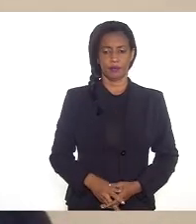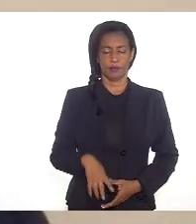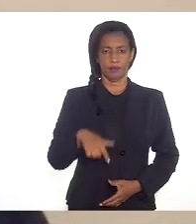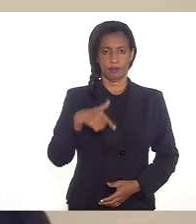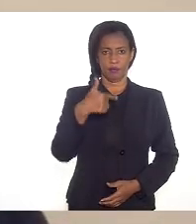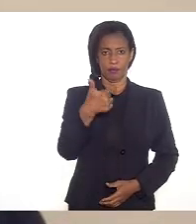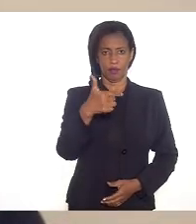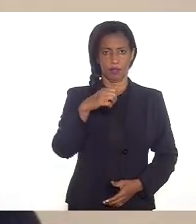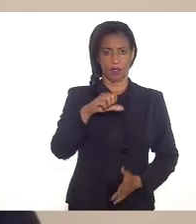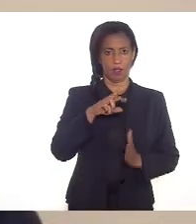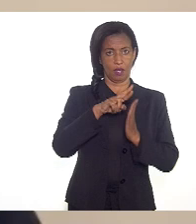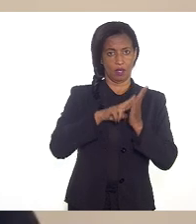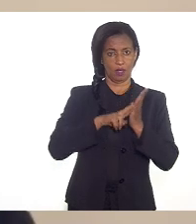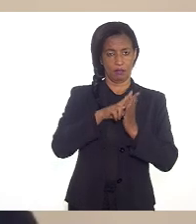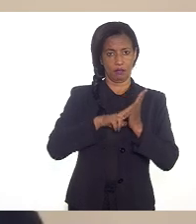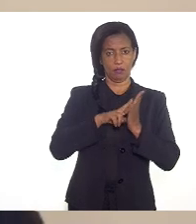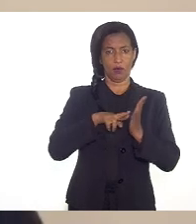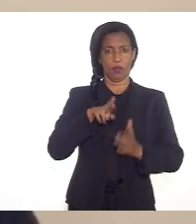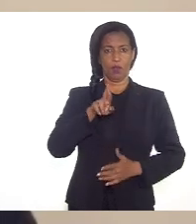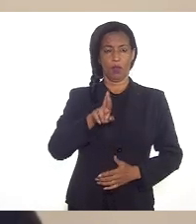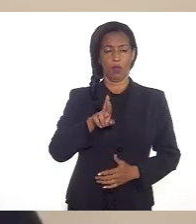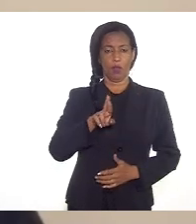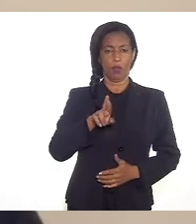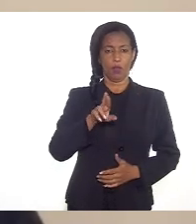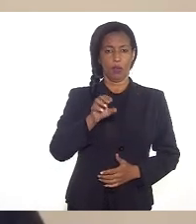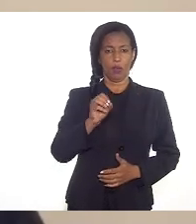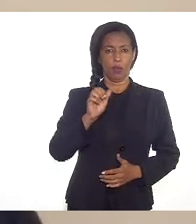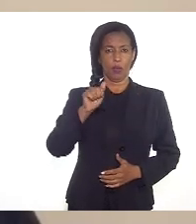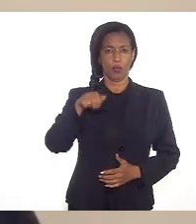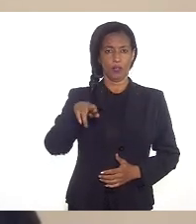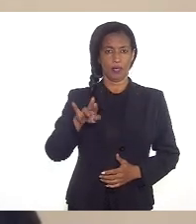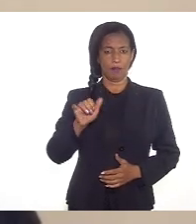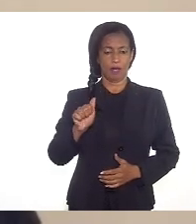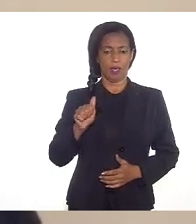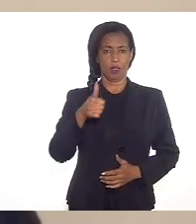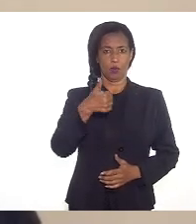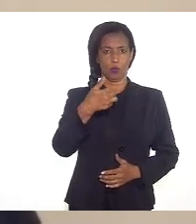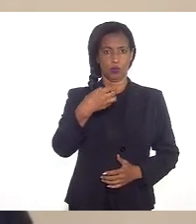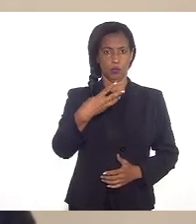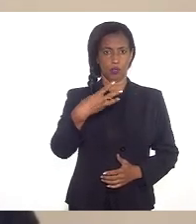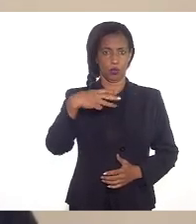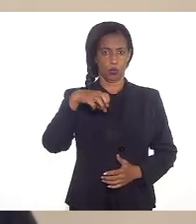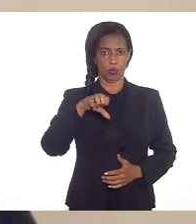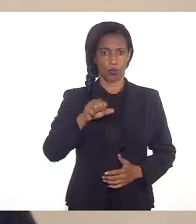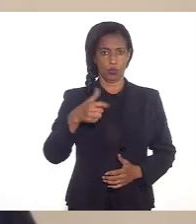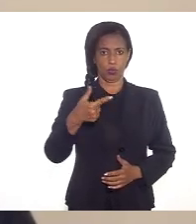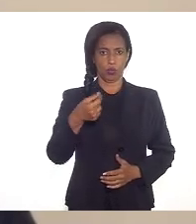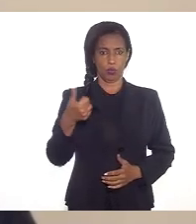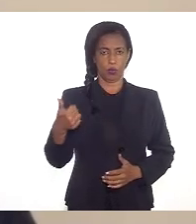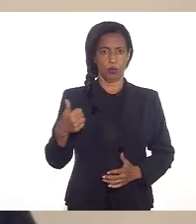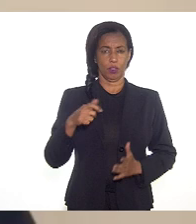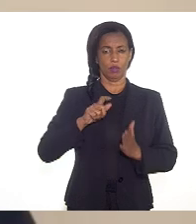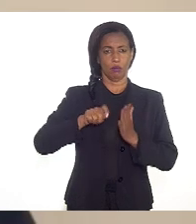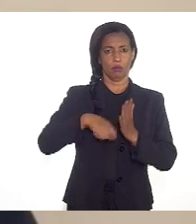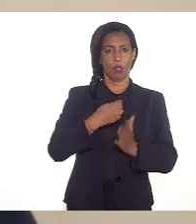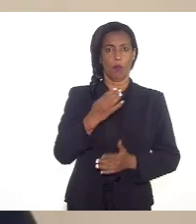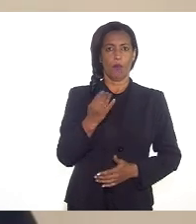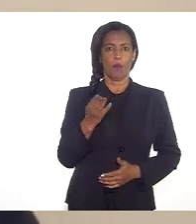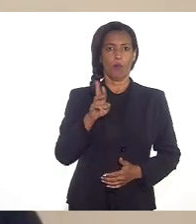29, relator, deputado Rosenberg Reis, projeto de lei 138 de 2015. Autoria, deputado Bruno